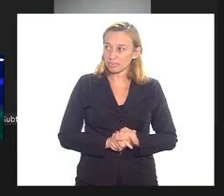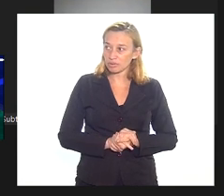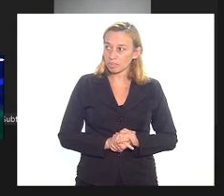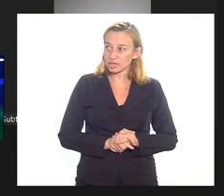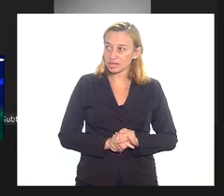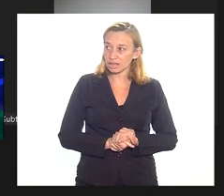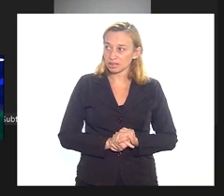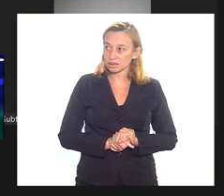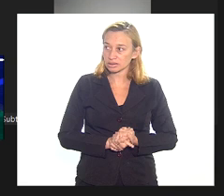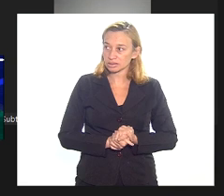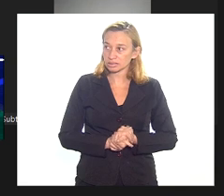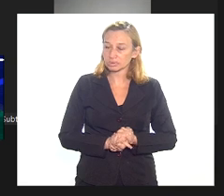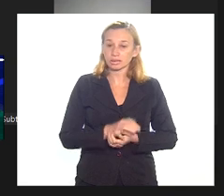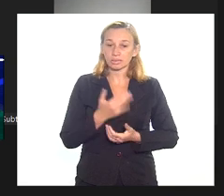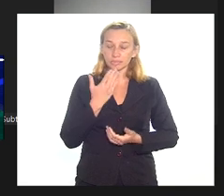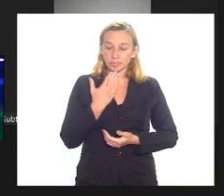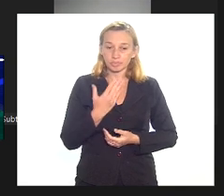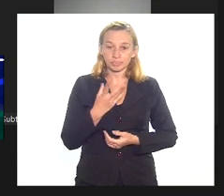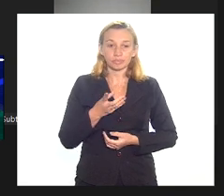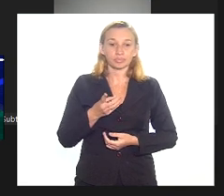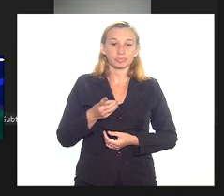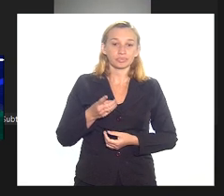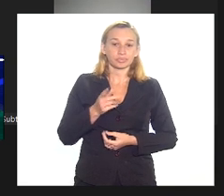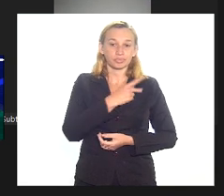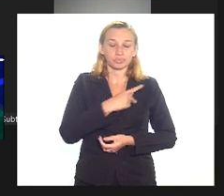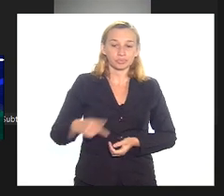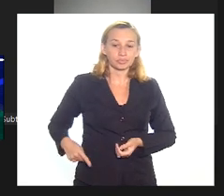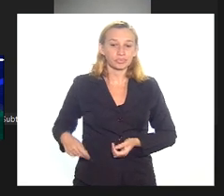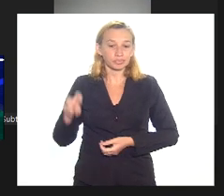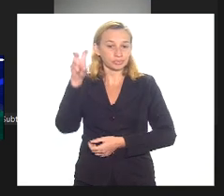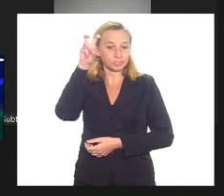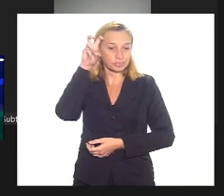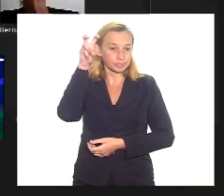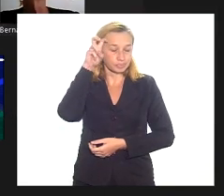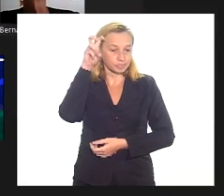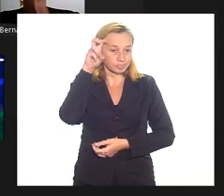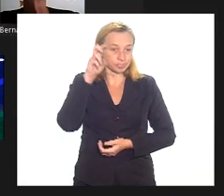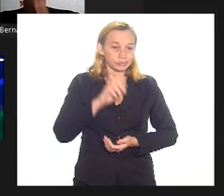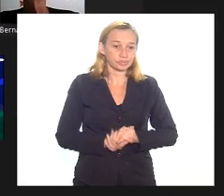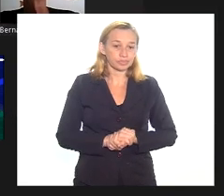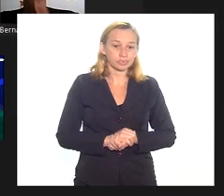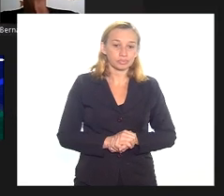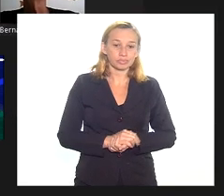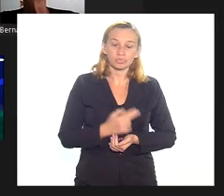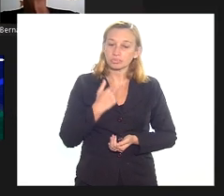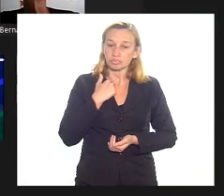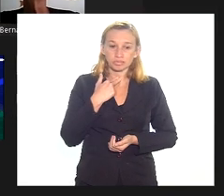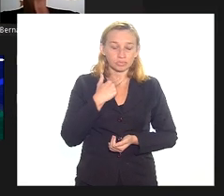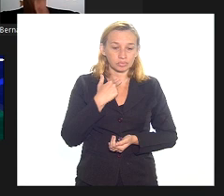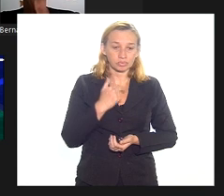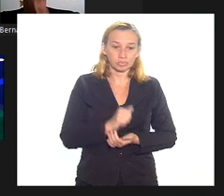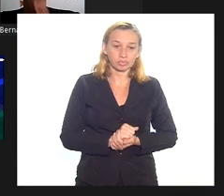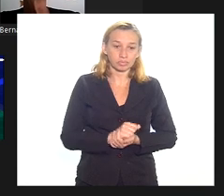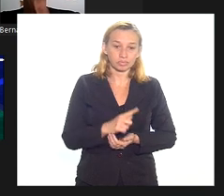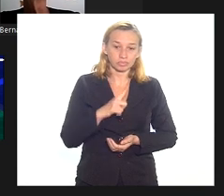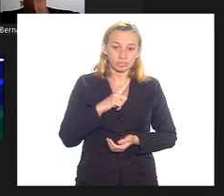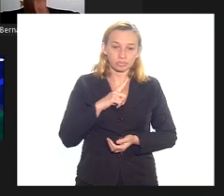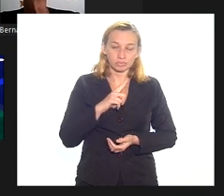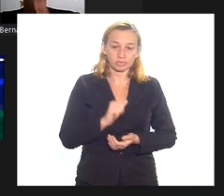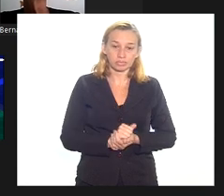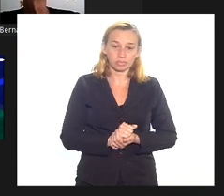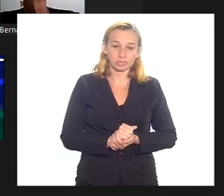Queria pedir a Vossa Excelência se na quinta-feira nós não poderíamos ter a sessão com